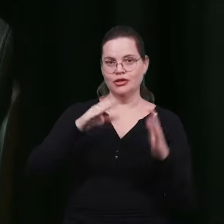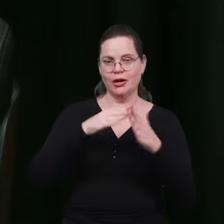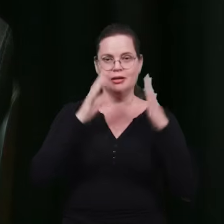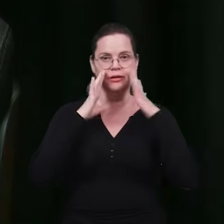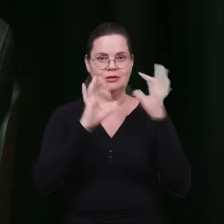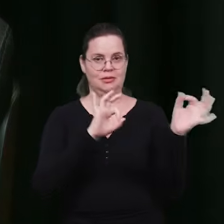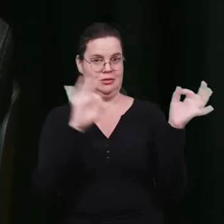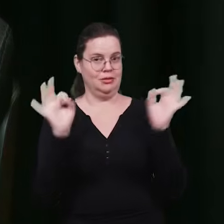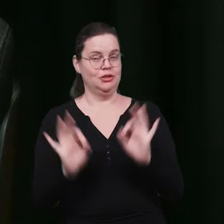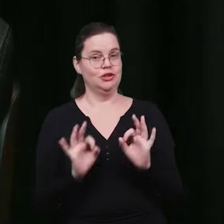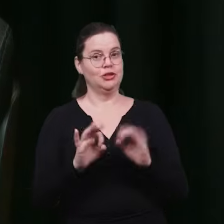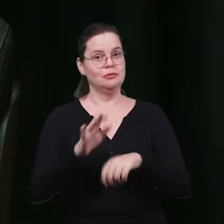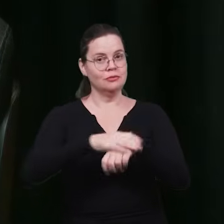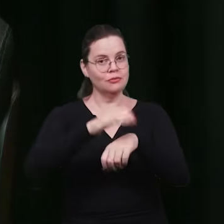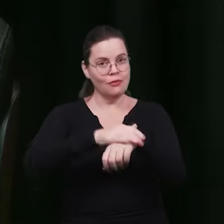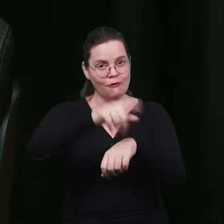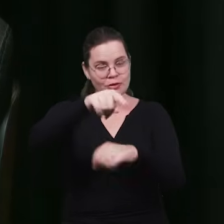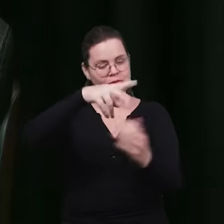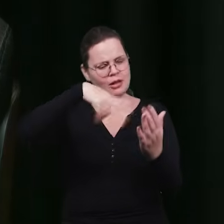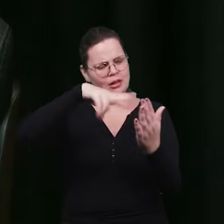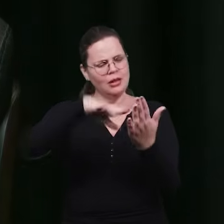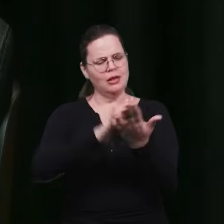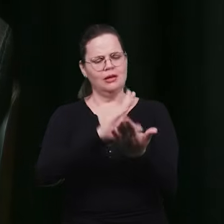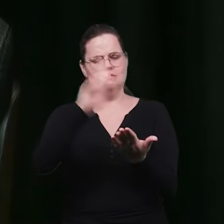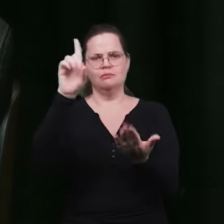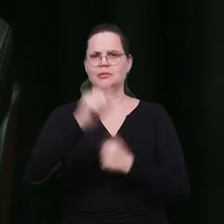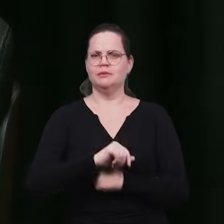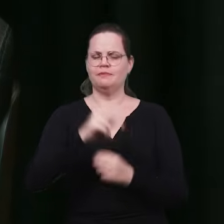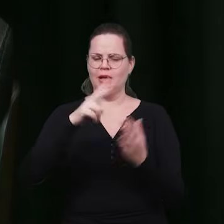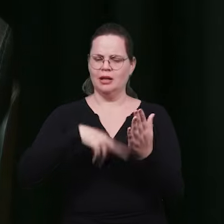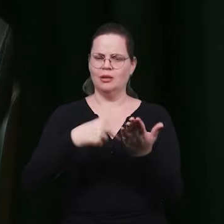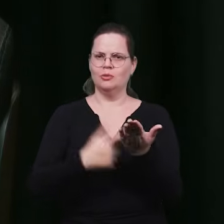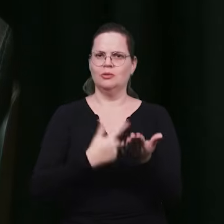está participando conosco, lê a palavra de Deus, lê o